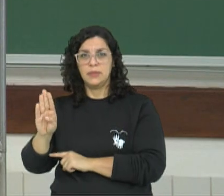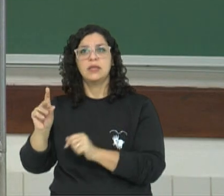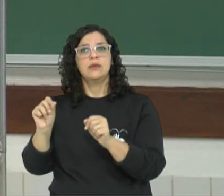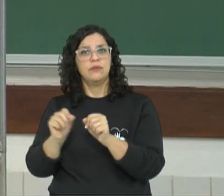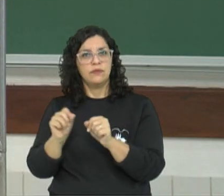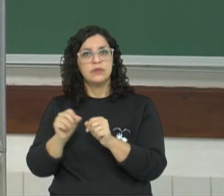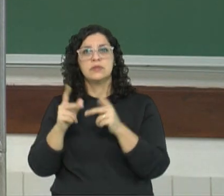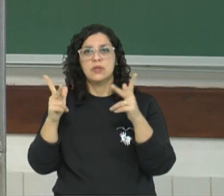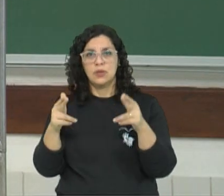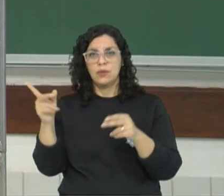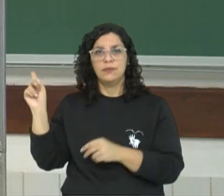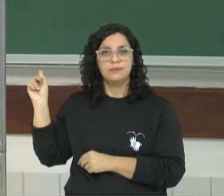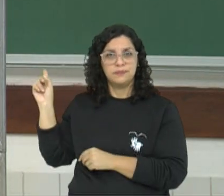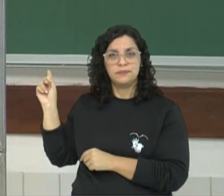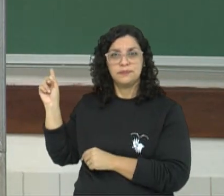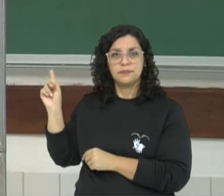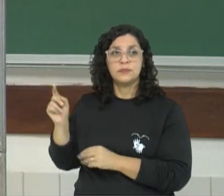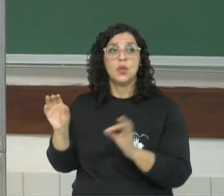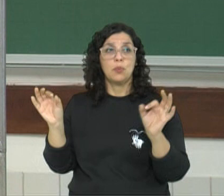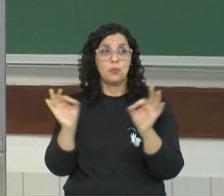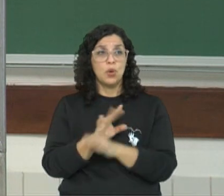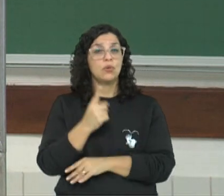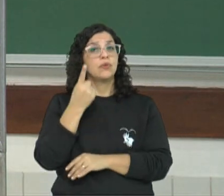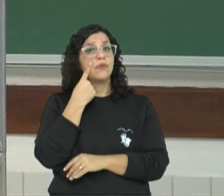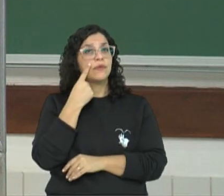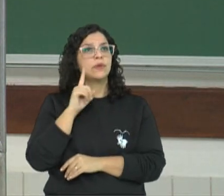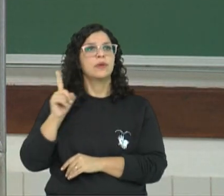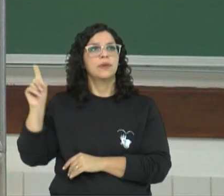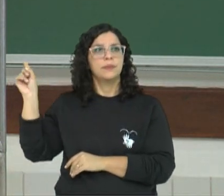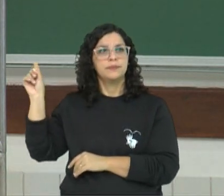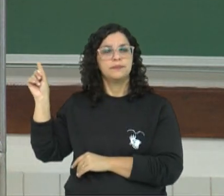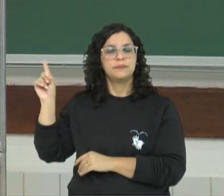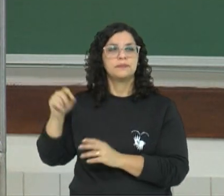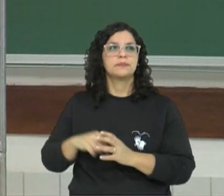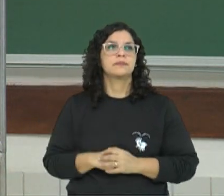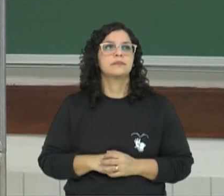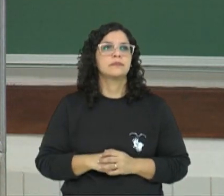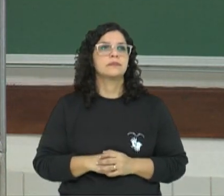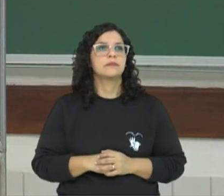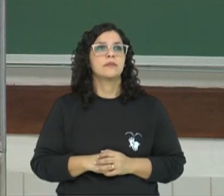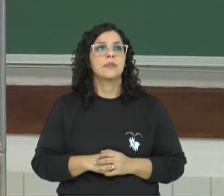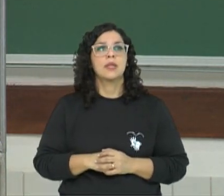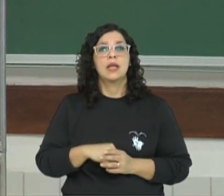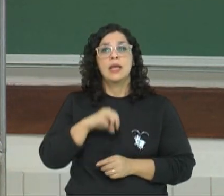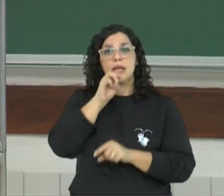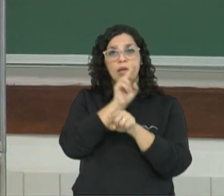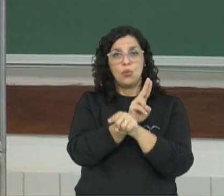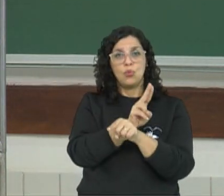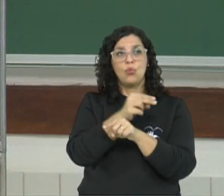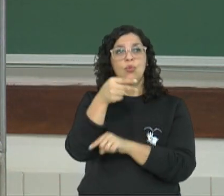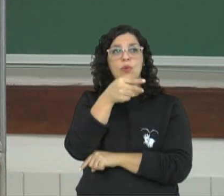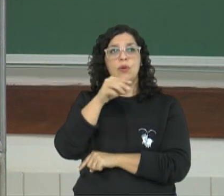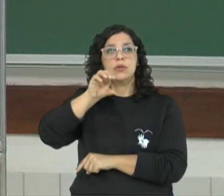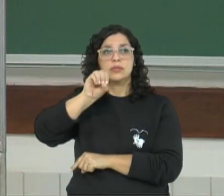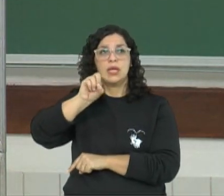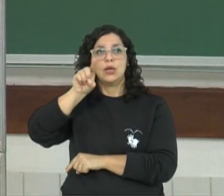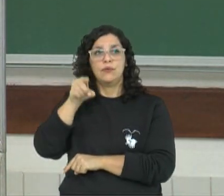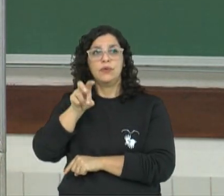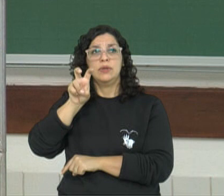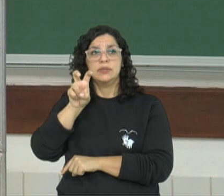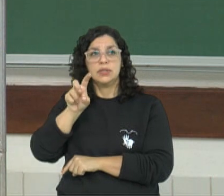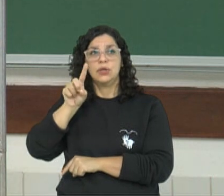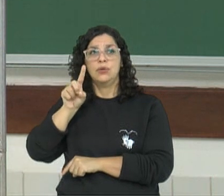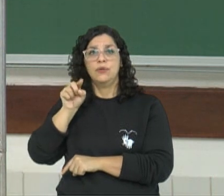o volume embaixo. Fazendo isso, o que a gente tem? Vejam, substituindo os valores, nós vamos